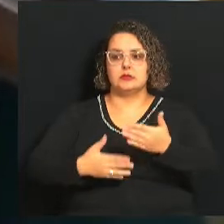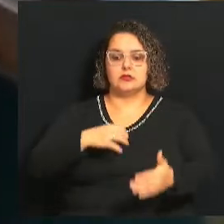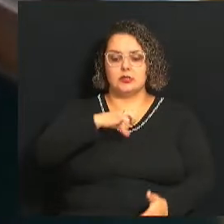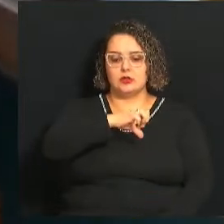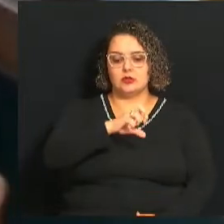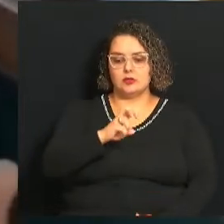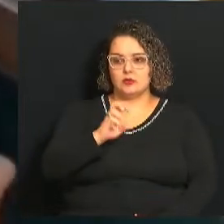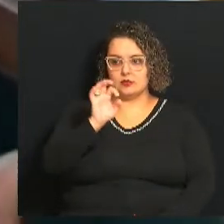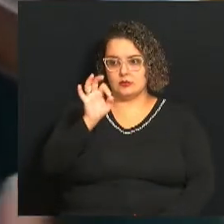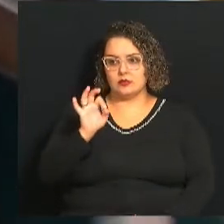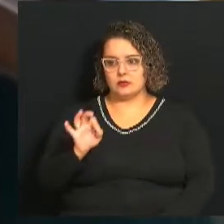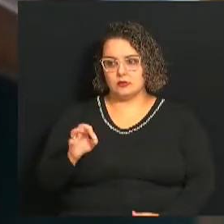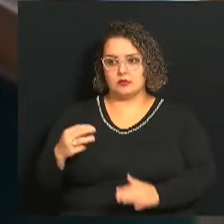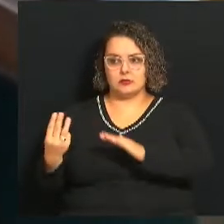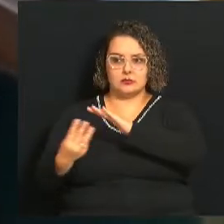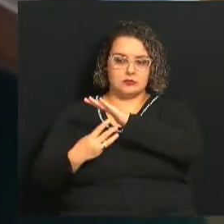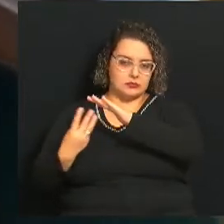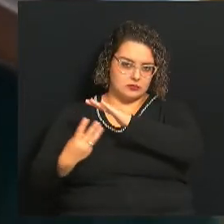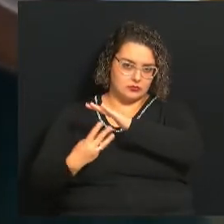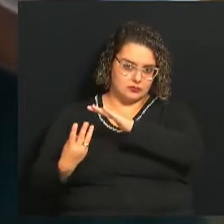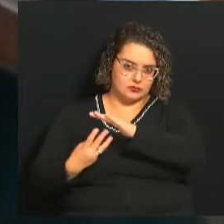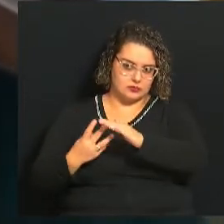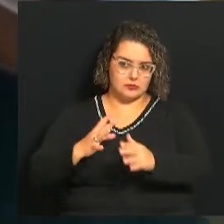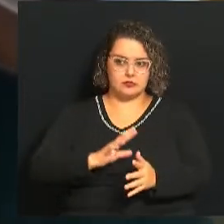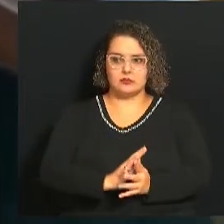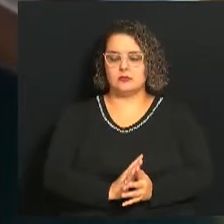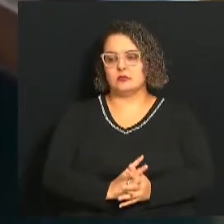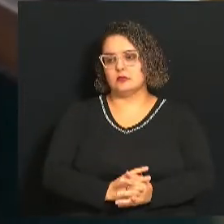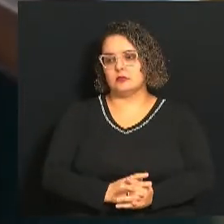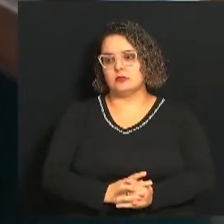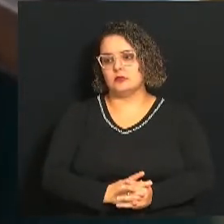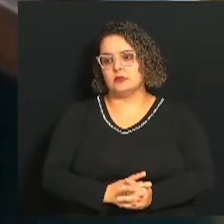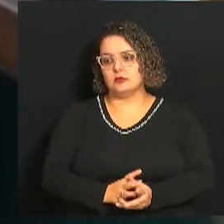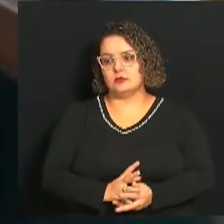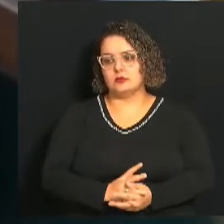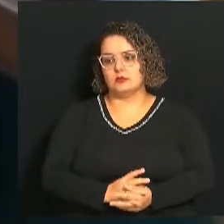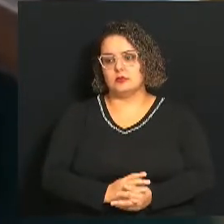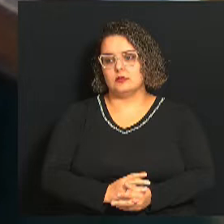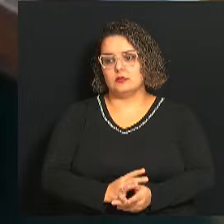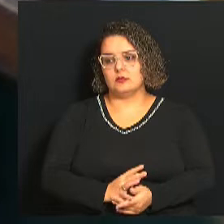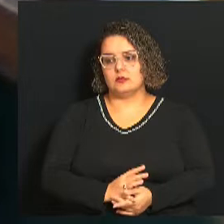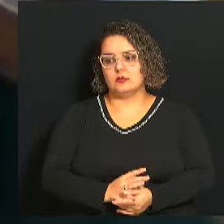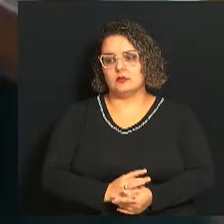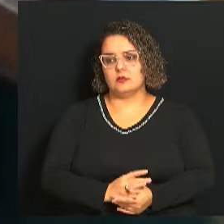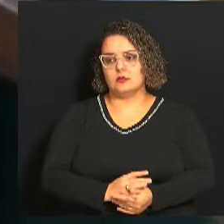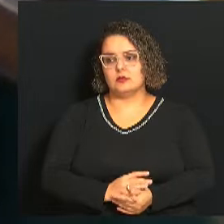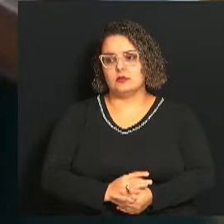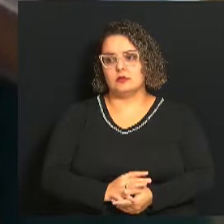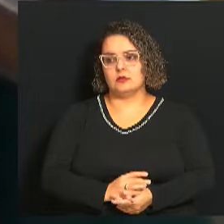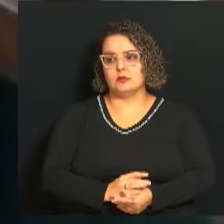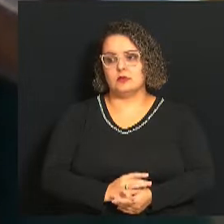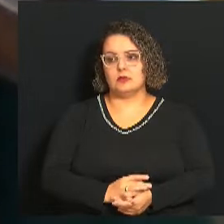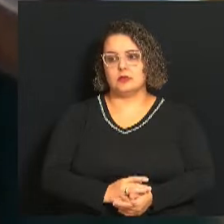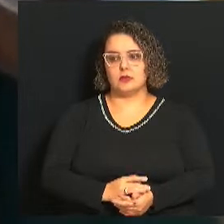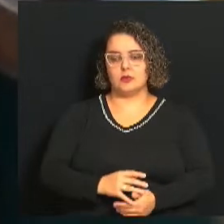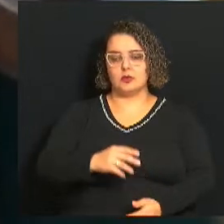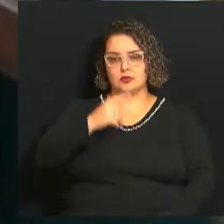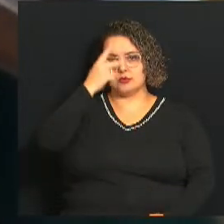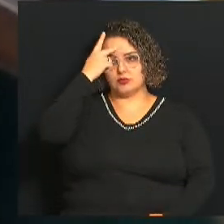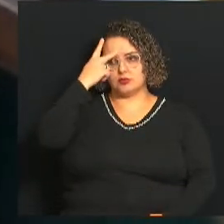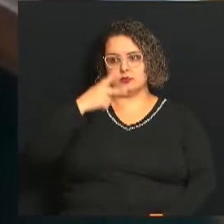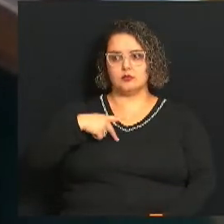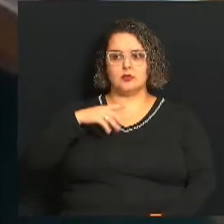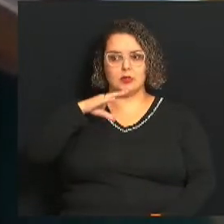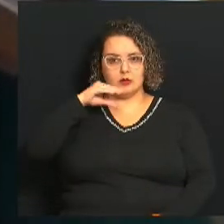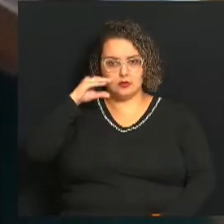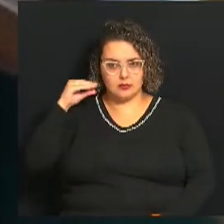95% dele é terceirizado, né? Em função de que os funcionários próprios